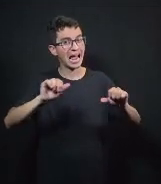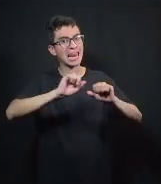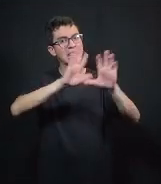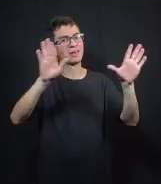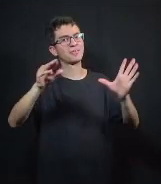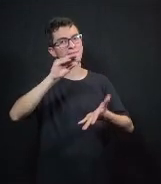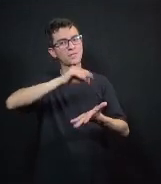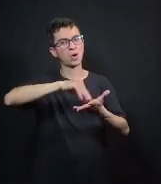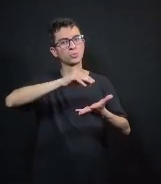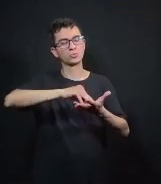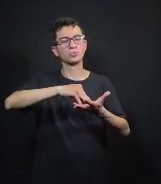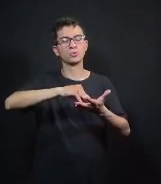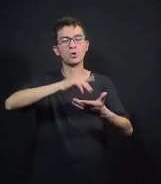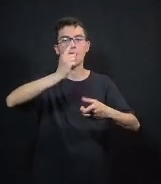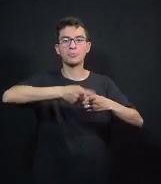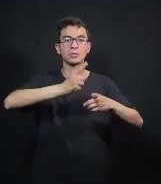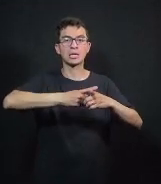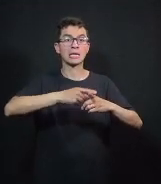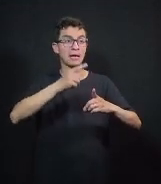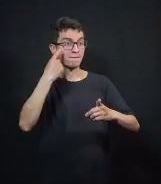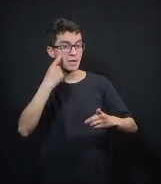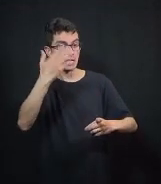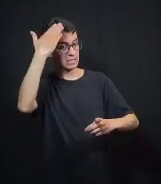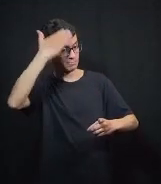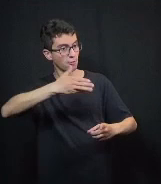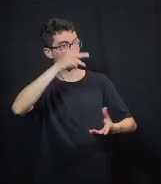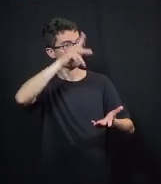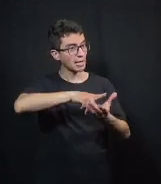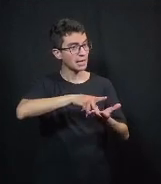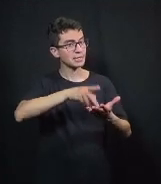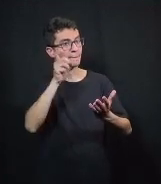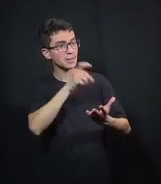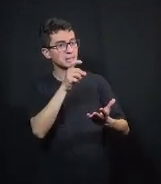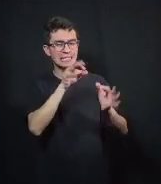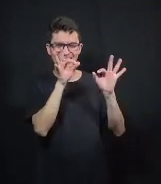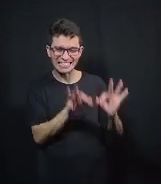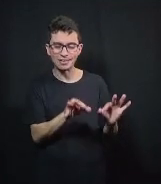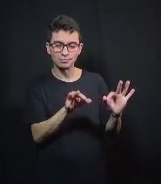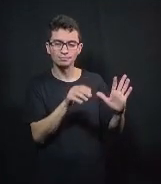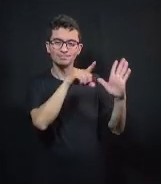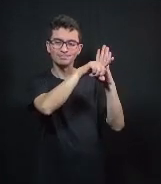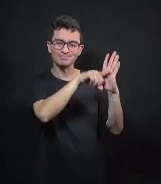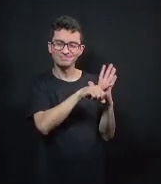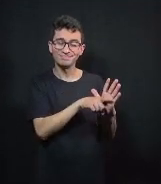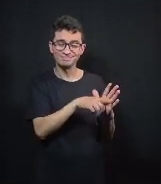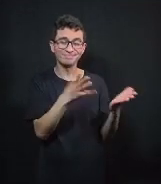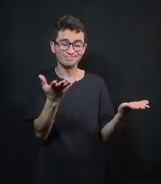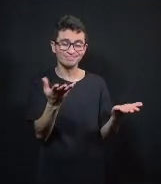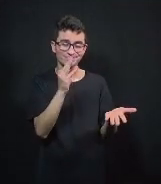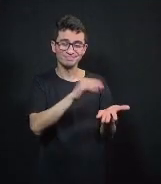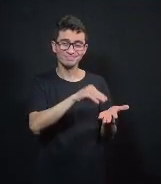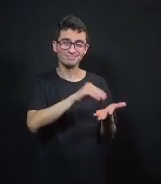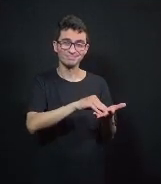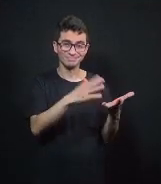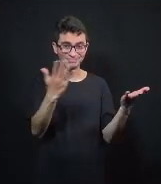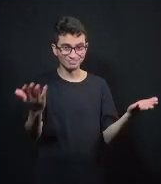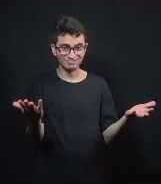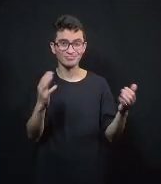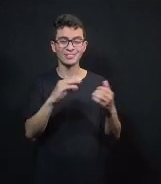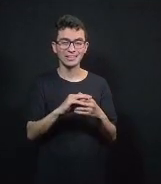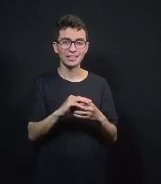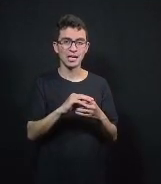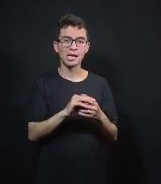quanto que aquela informação ela digamos, 100%, entre aspas, verdadeira ou não. Né? Eu acho